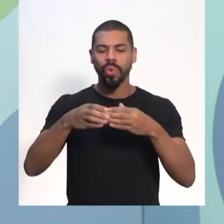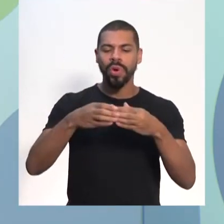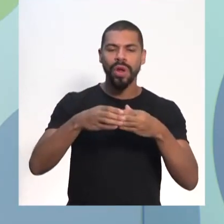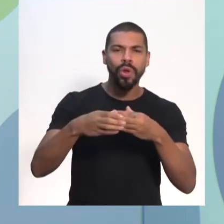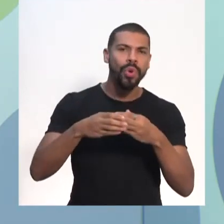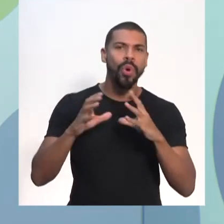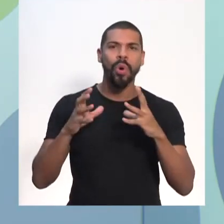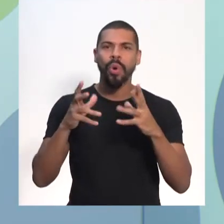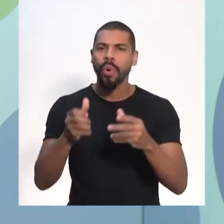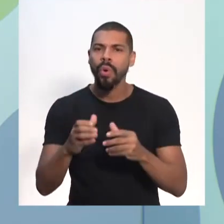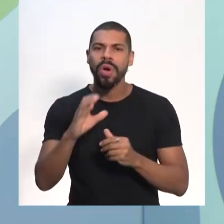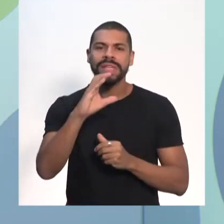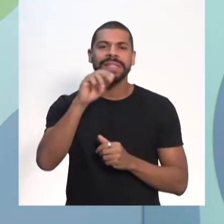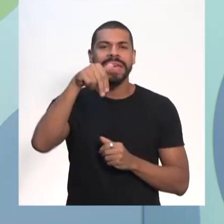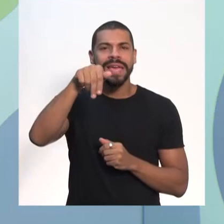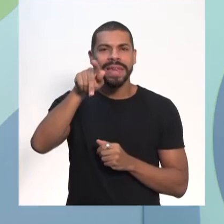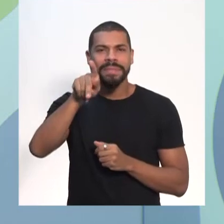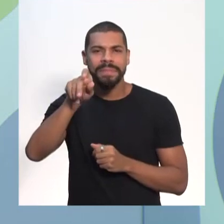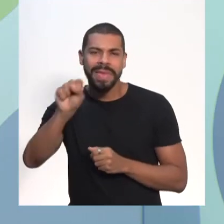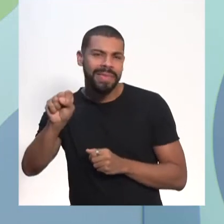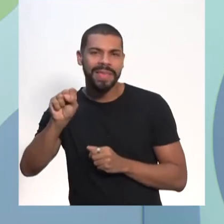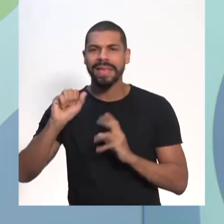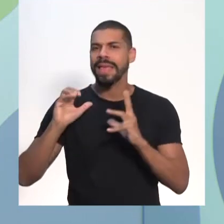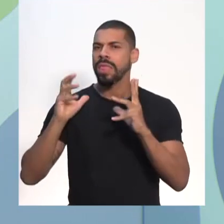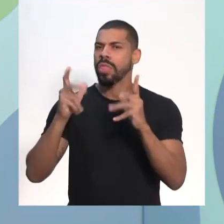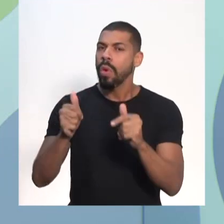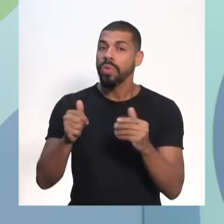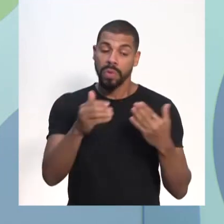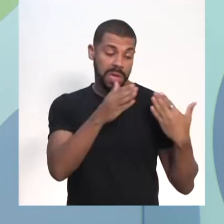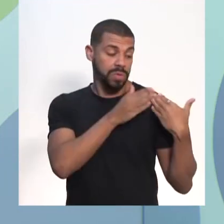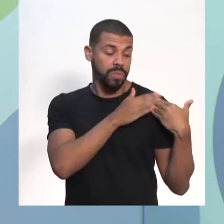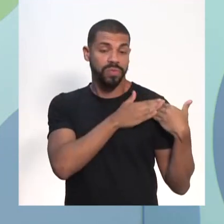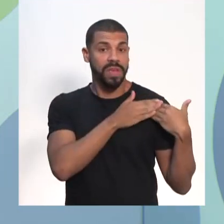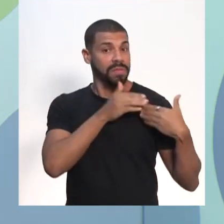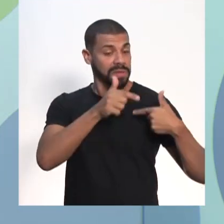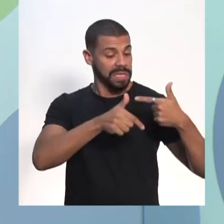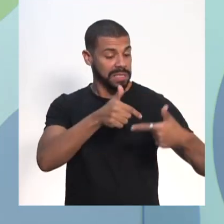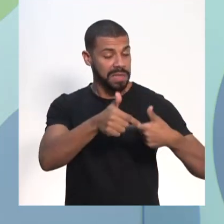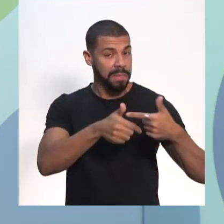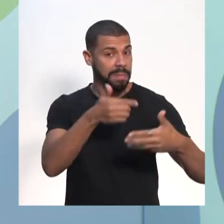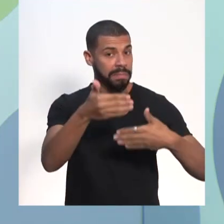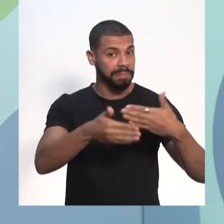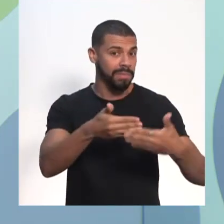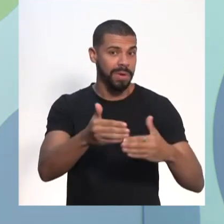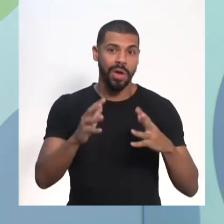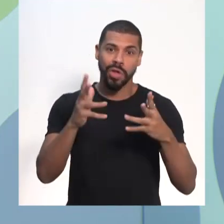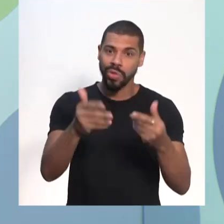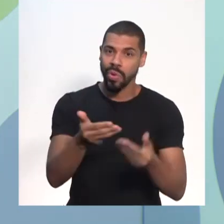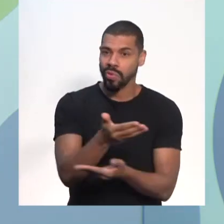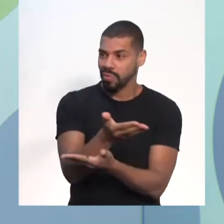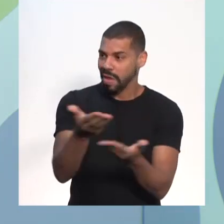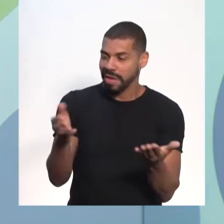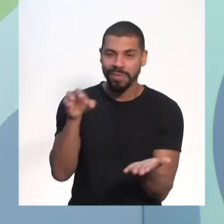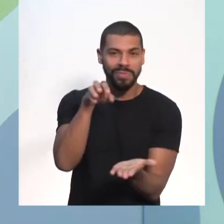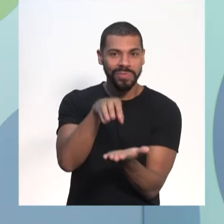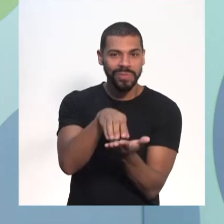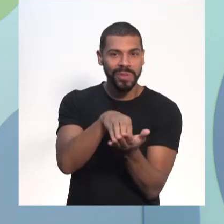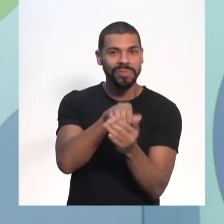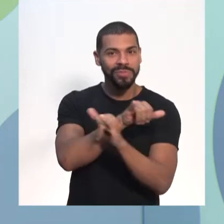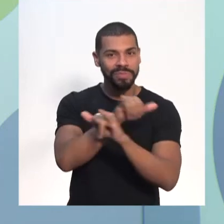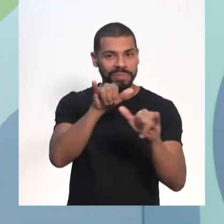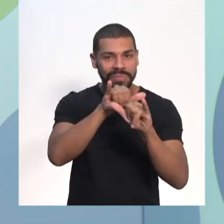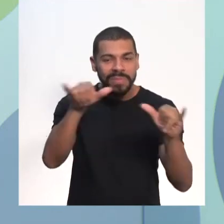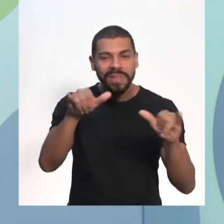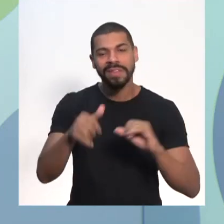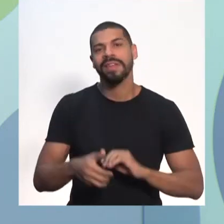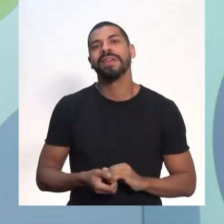dirigentes, PCNPs, a todos os envolvidos nesse processo, a todos aqui, né, do órgão central também. Eu acho